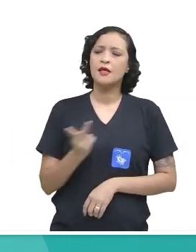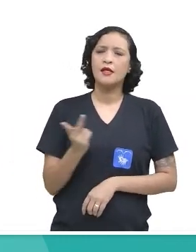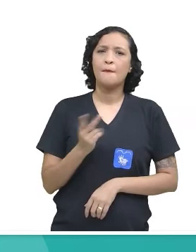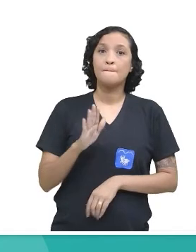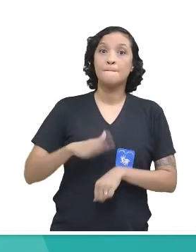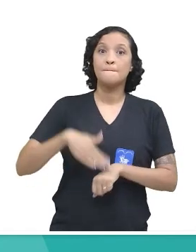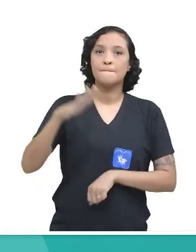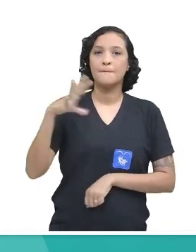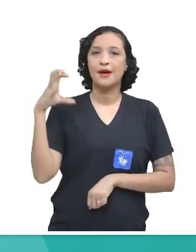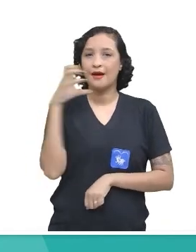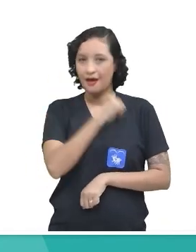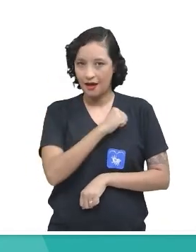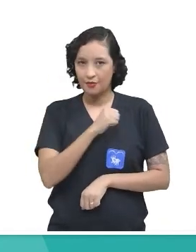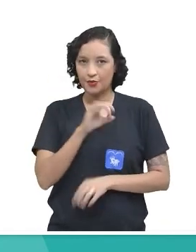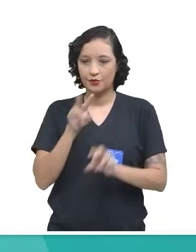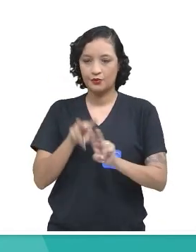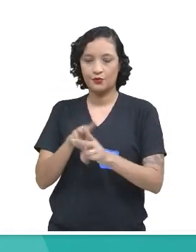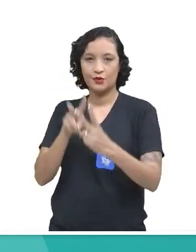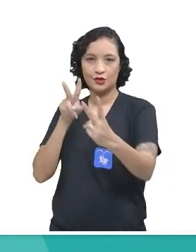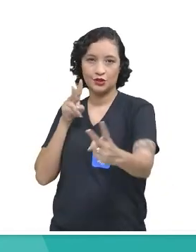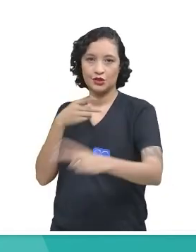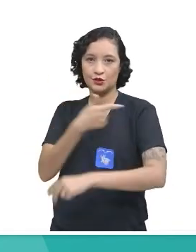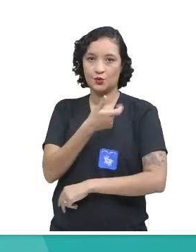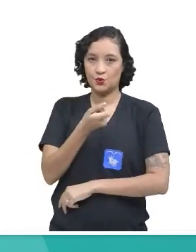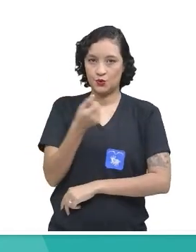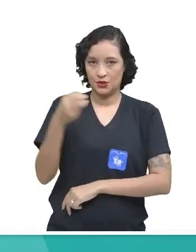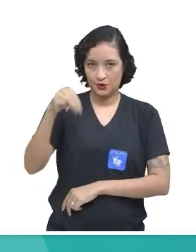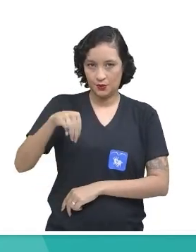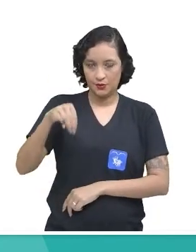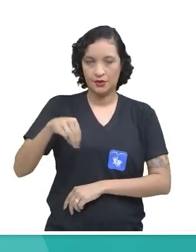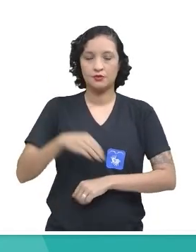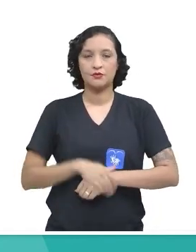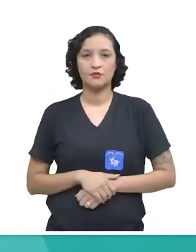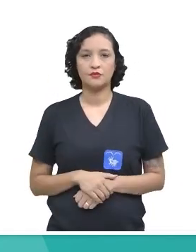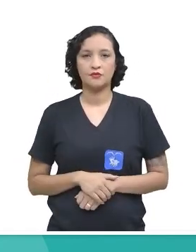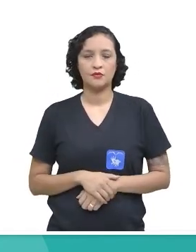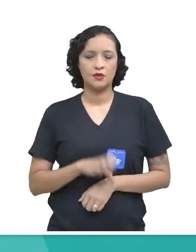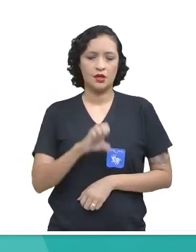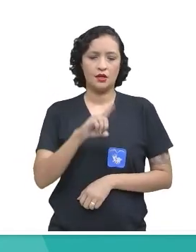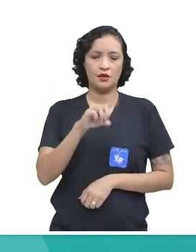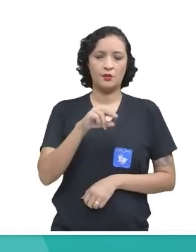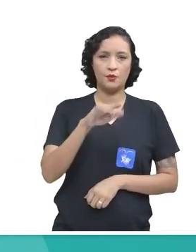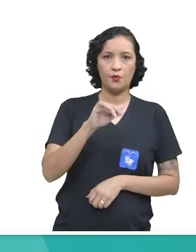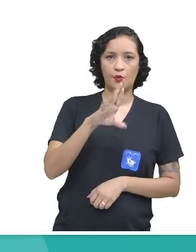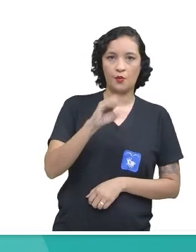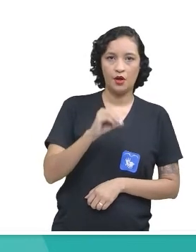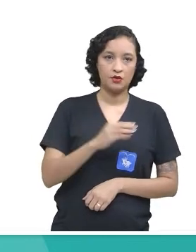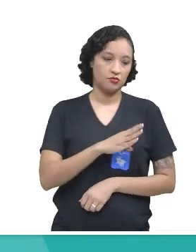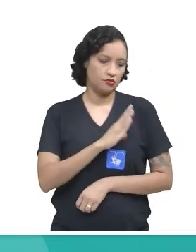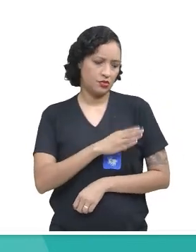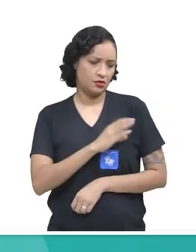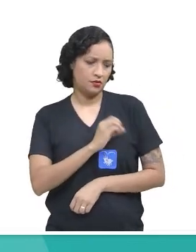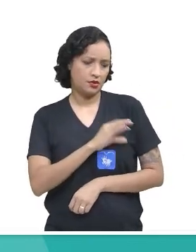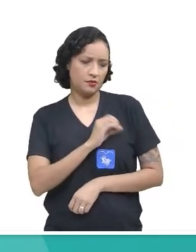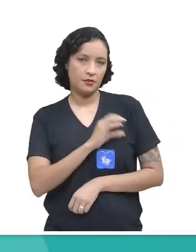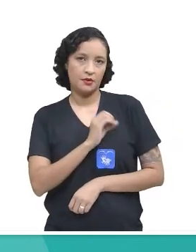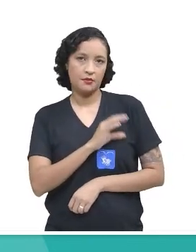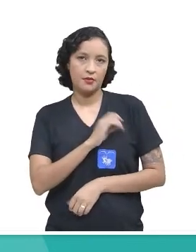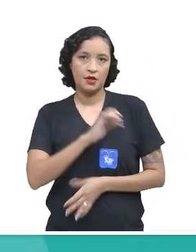uma distância de 200 metros. Antes de começar a correr, Eduardo contou seus batimentos cardíacos em um minuto e